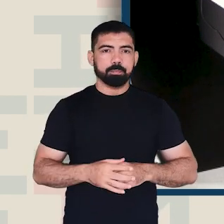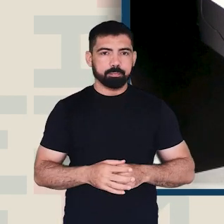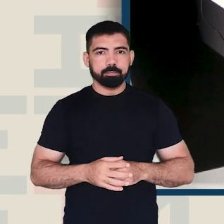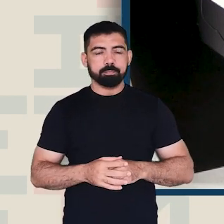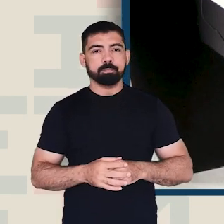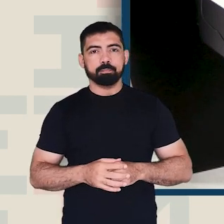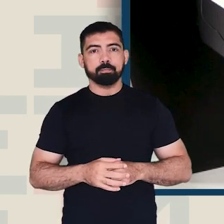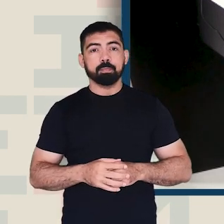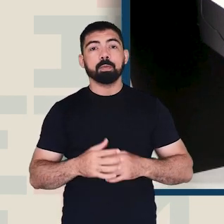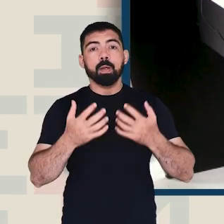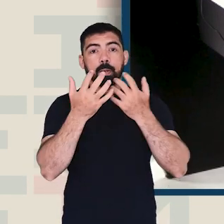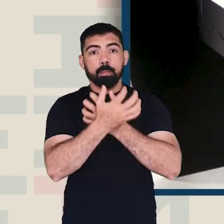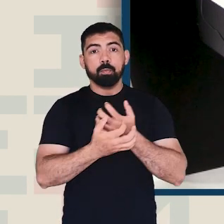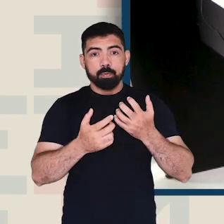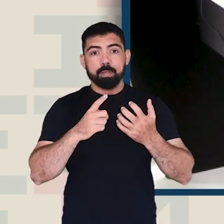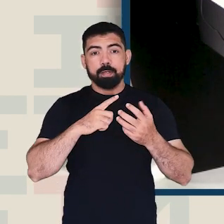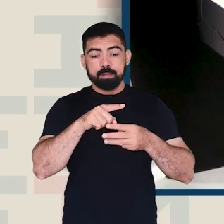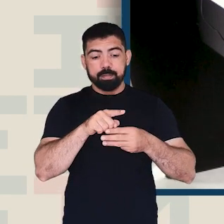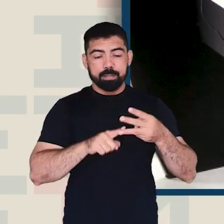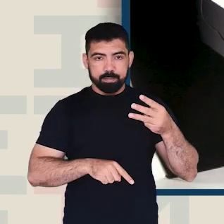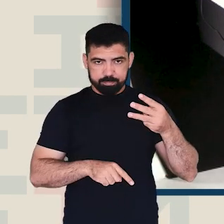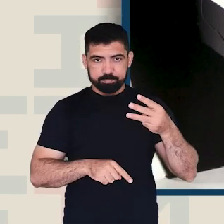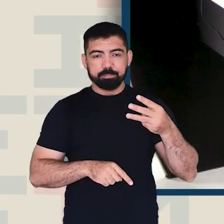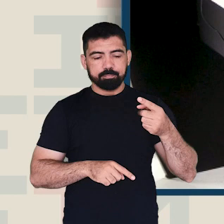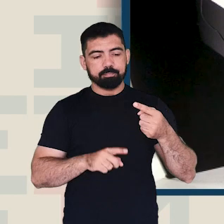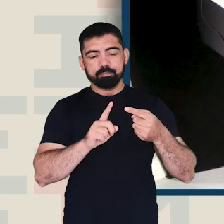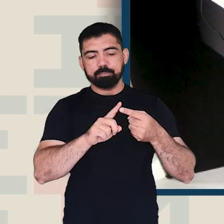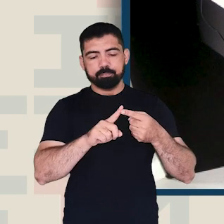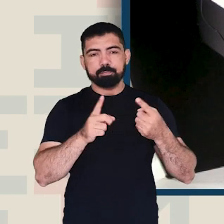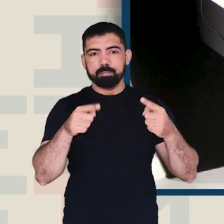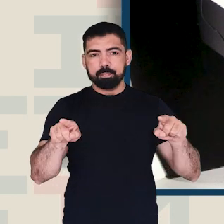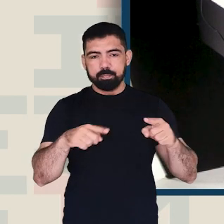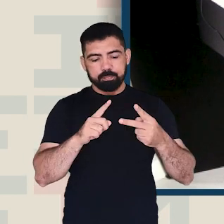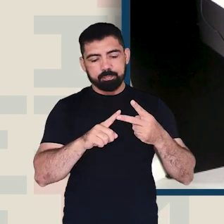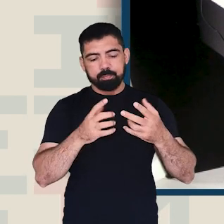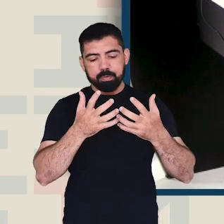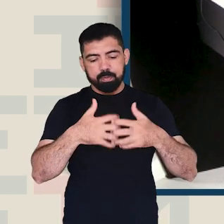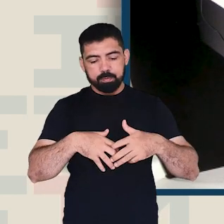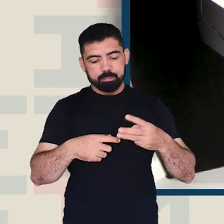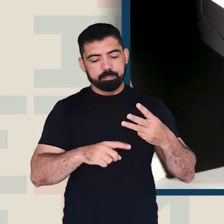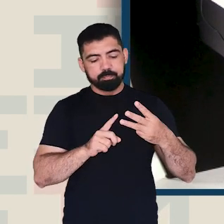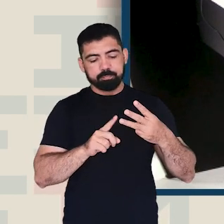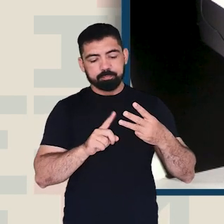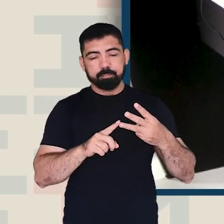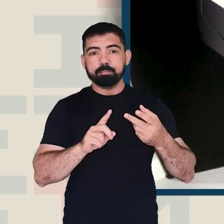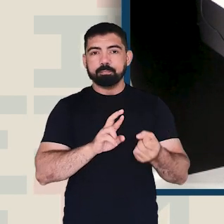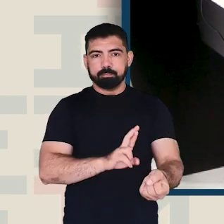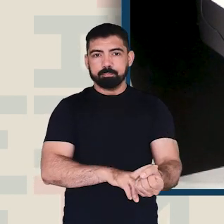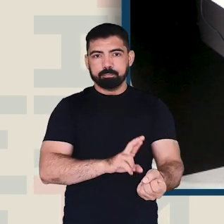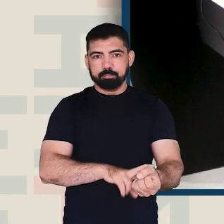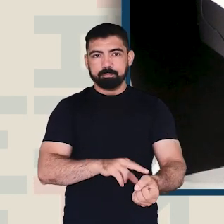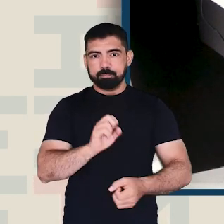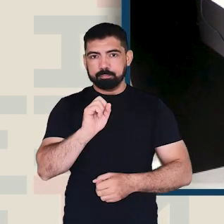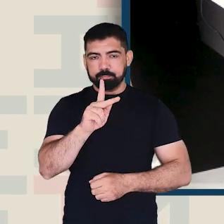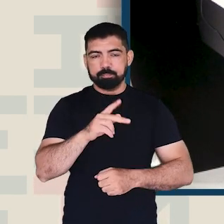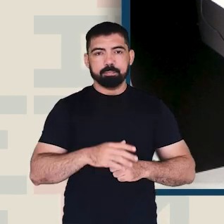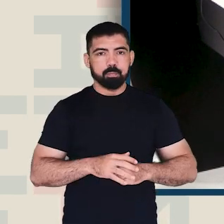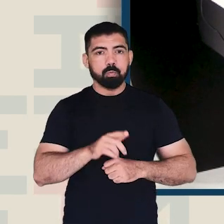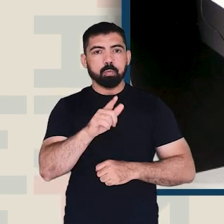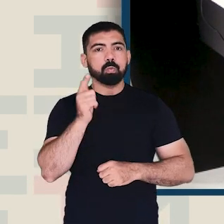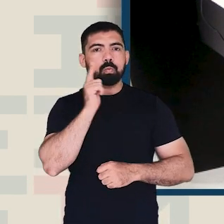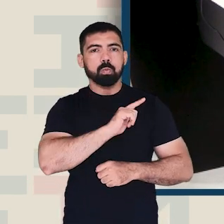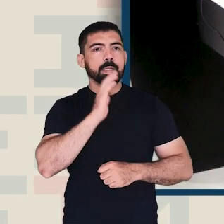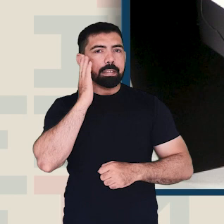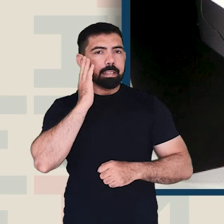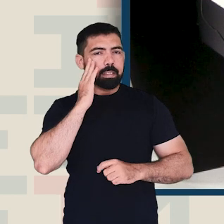lá. A música se divide em 3 partes: melodia, harmonia e ritmo. Tá, então o que é, para entender o que é groove,